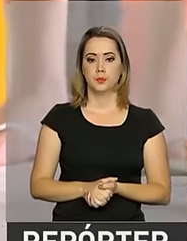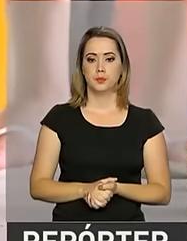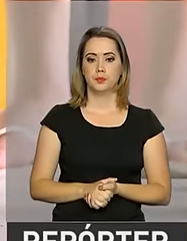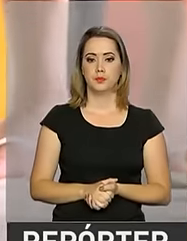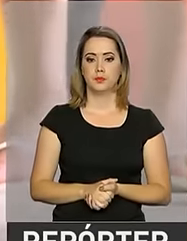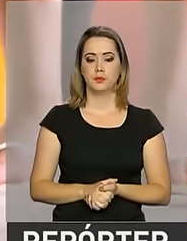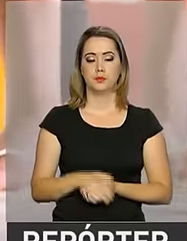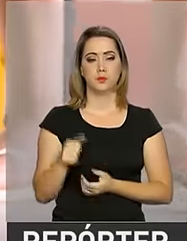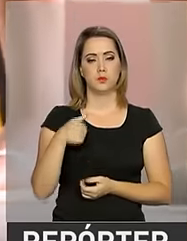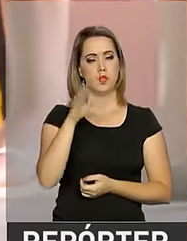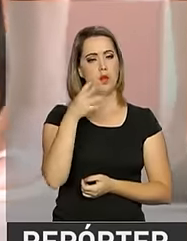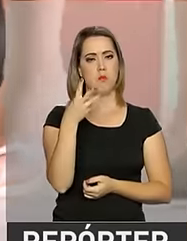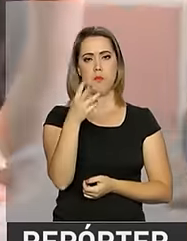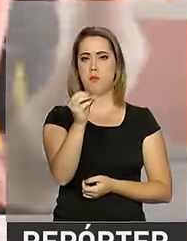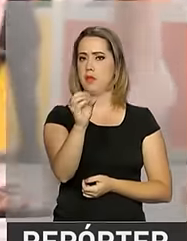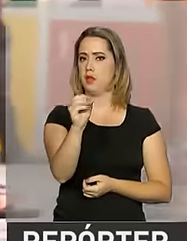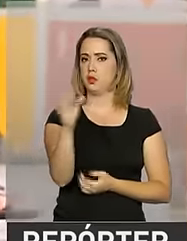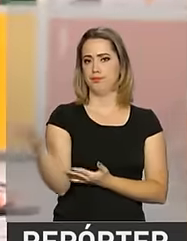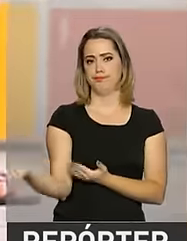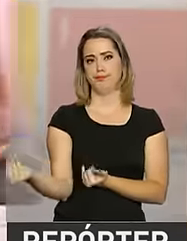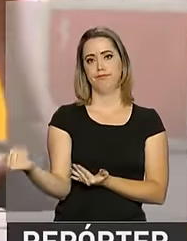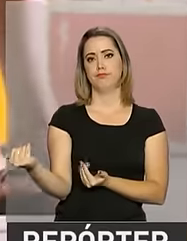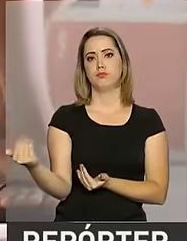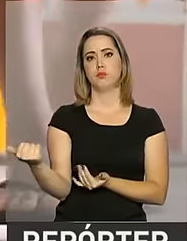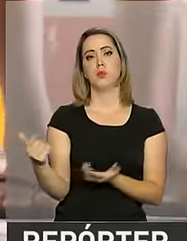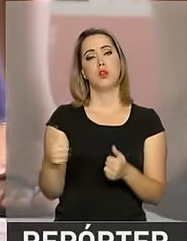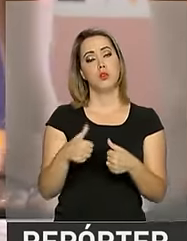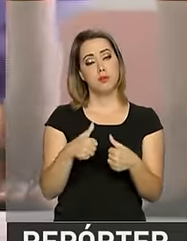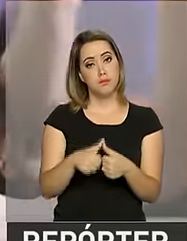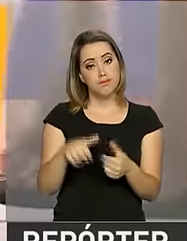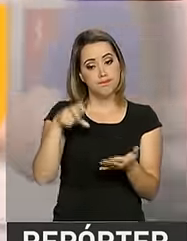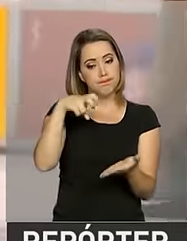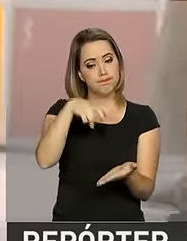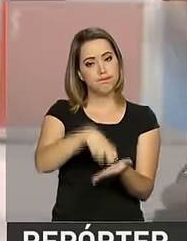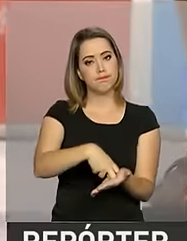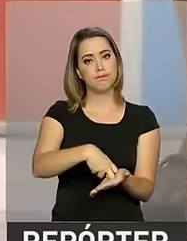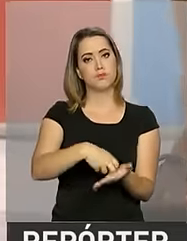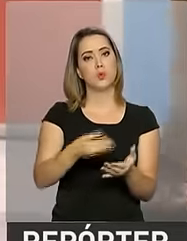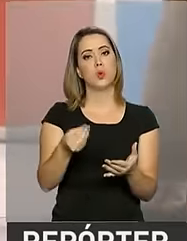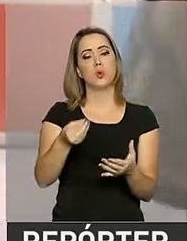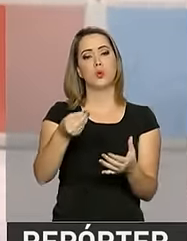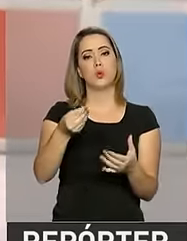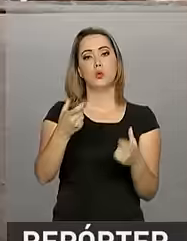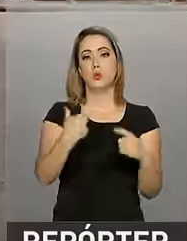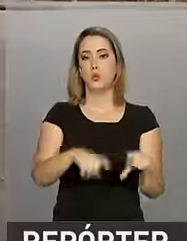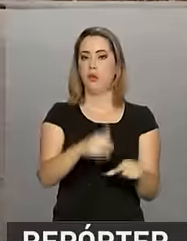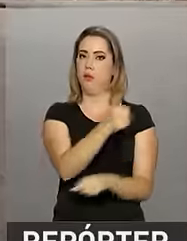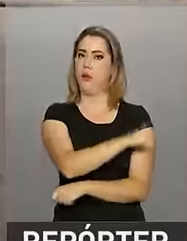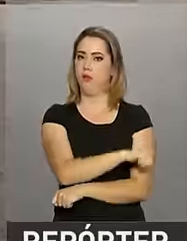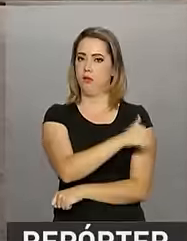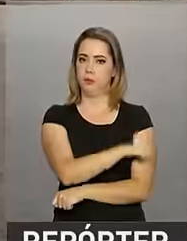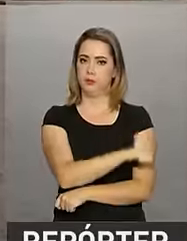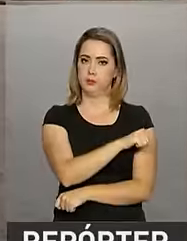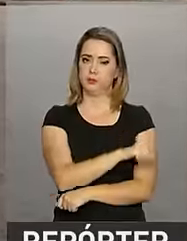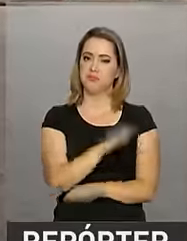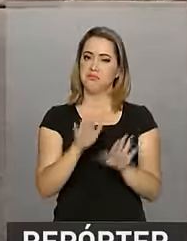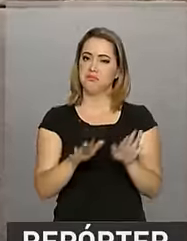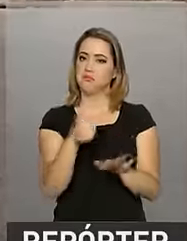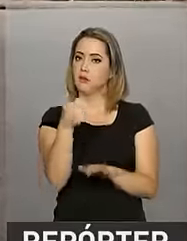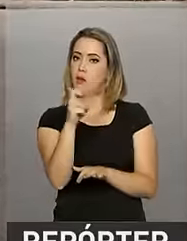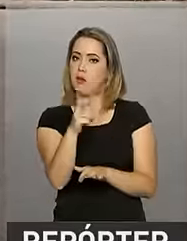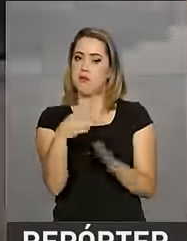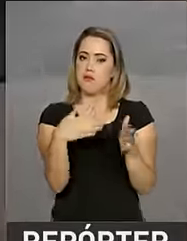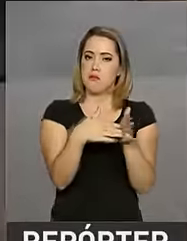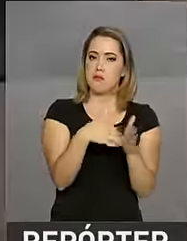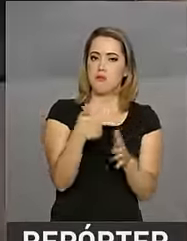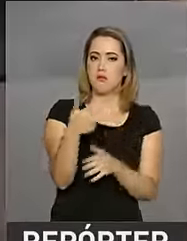Mais de 300 jovens cumprem medida socioeducativa nesta unidade de internação do Rio de Janeiro. Eles têm entre 15 e